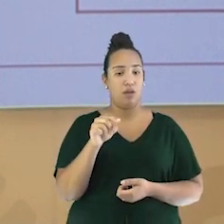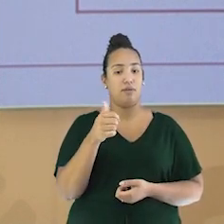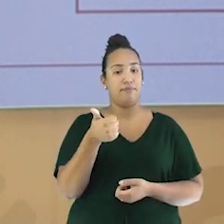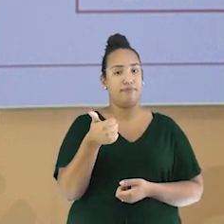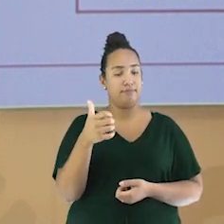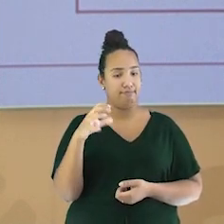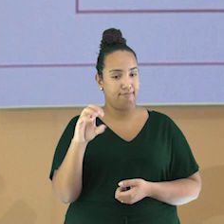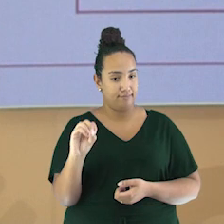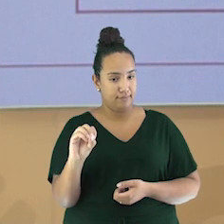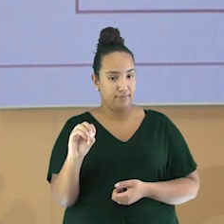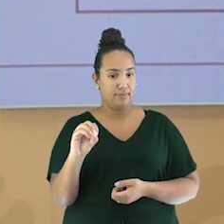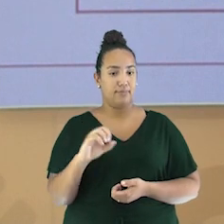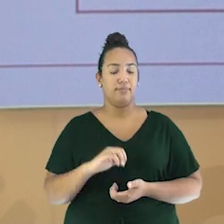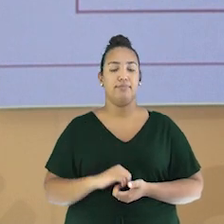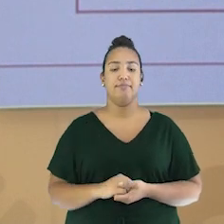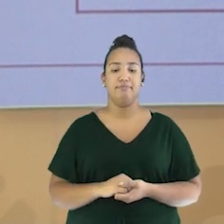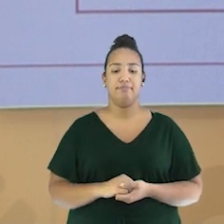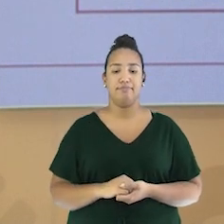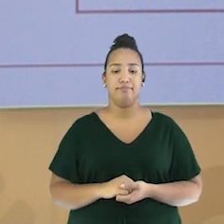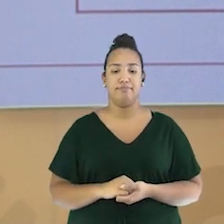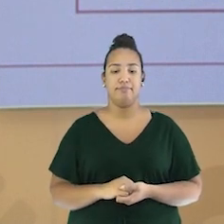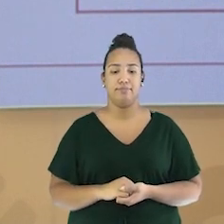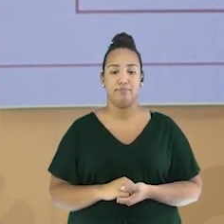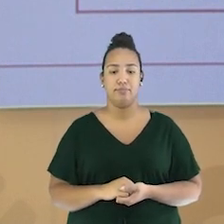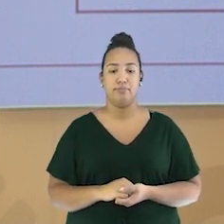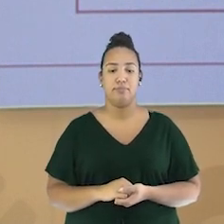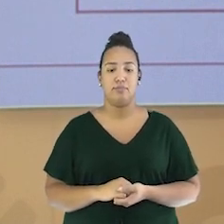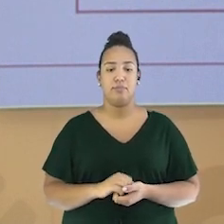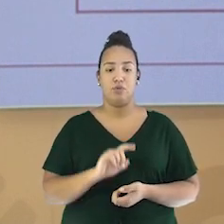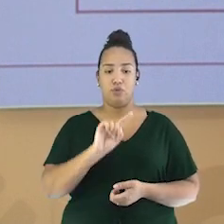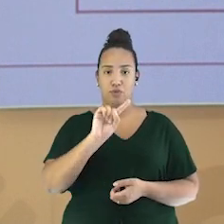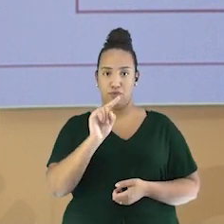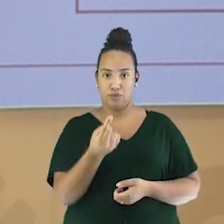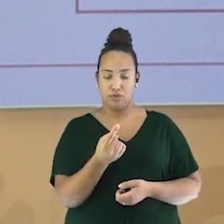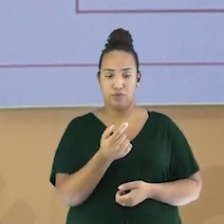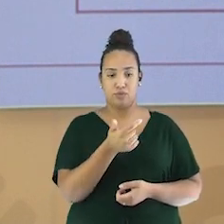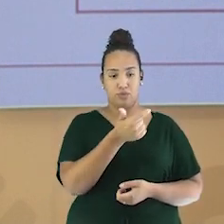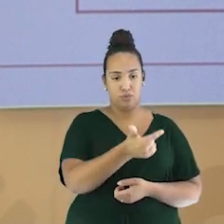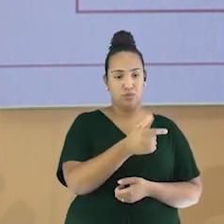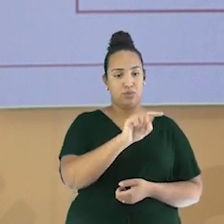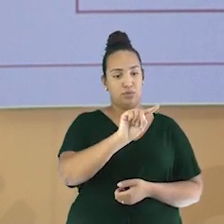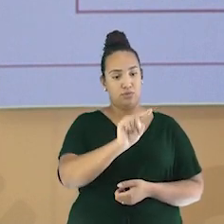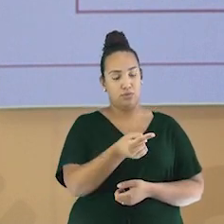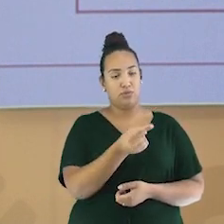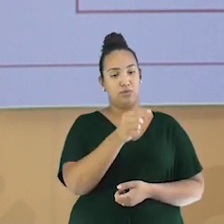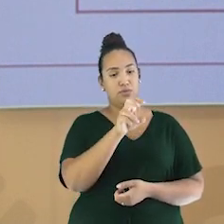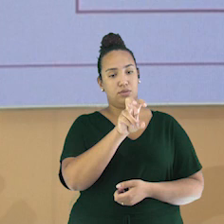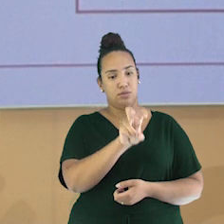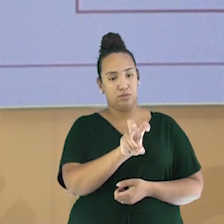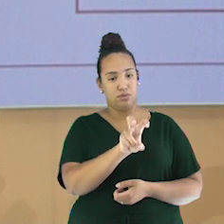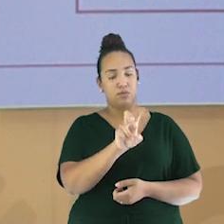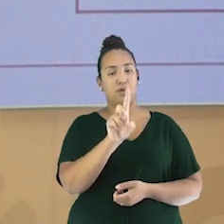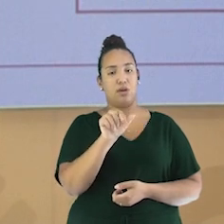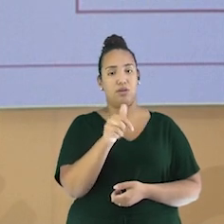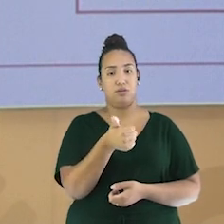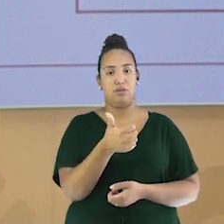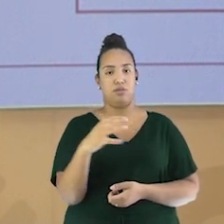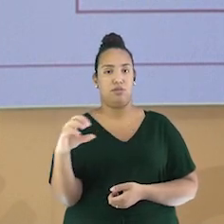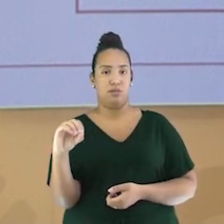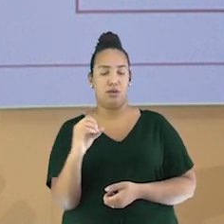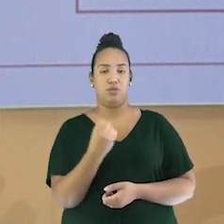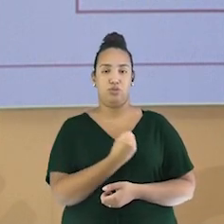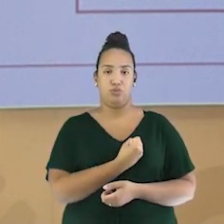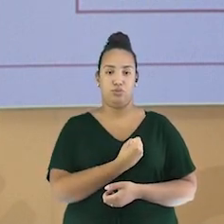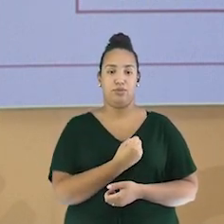vai ser o número 10. Iremos posicionar a vírgula entre o 2 e o 5 e a partir daí vamos ter 10 casas